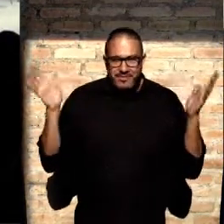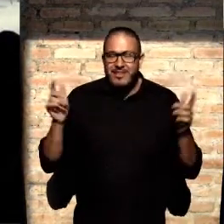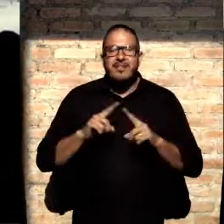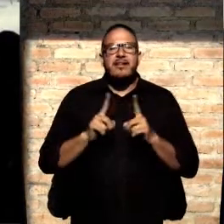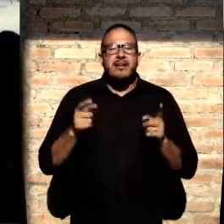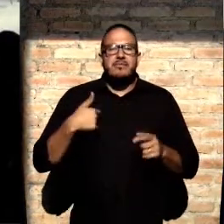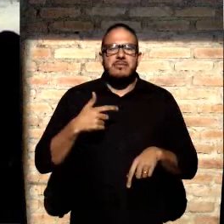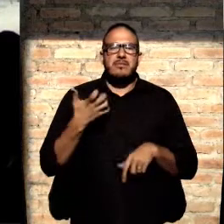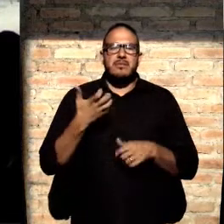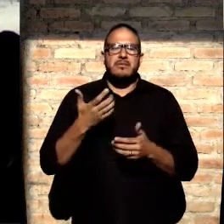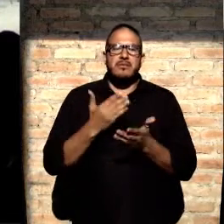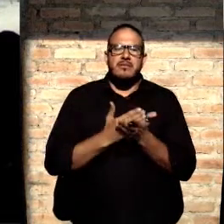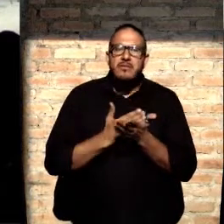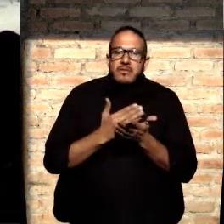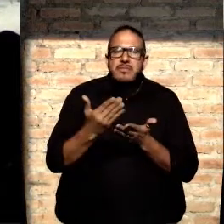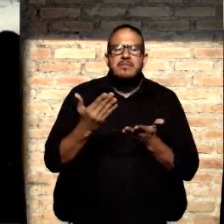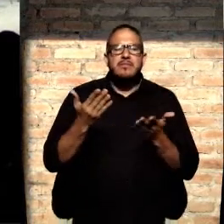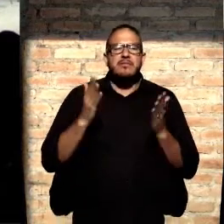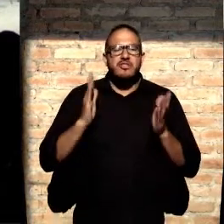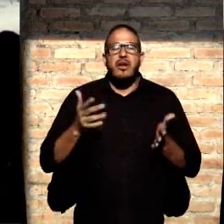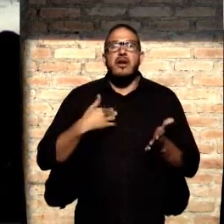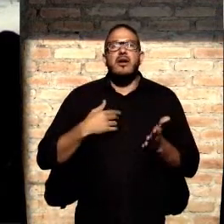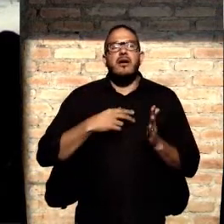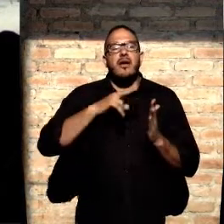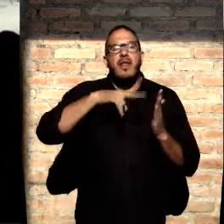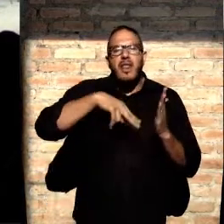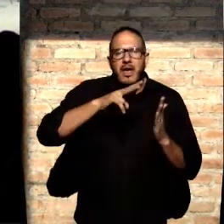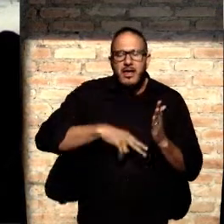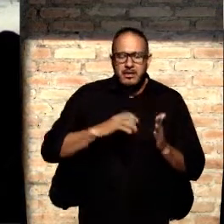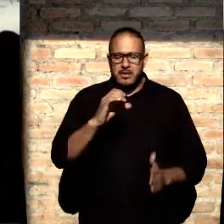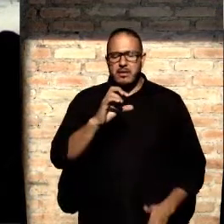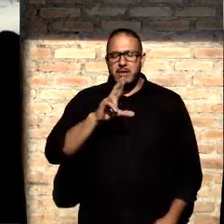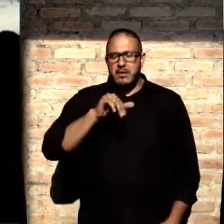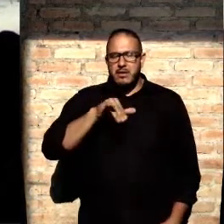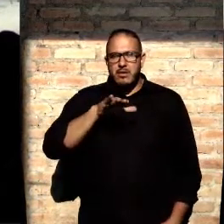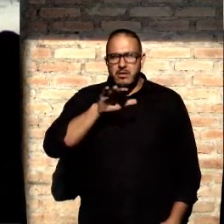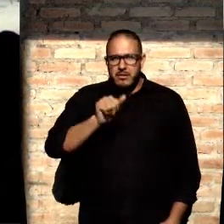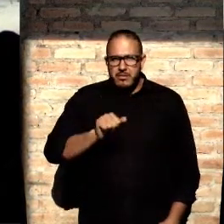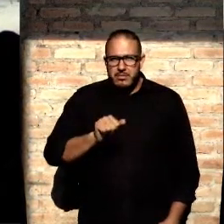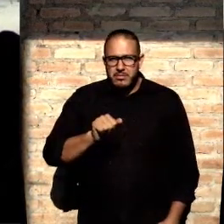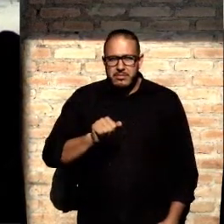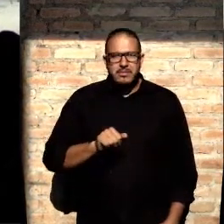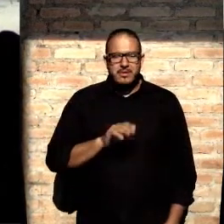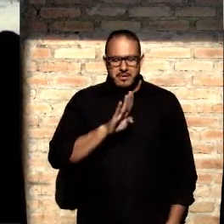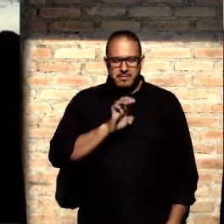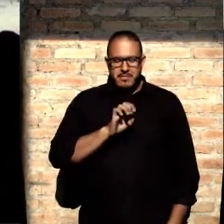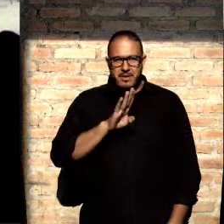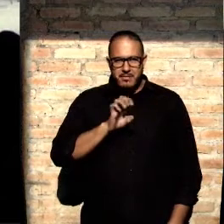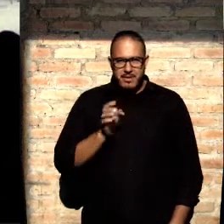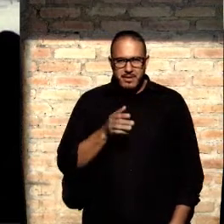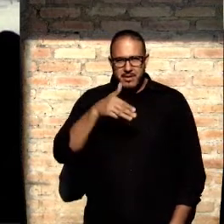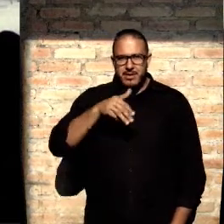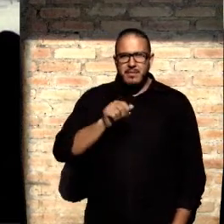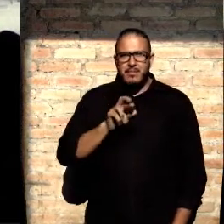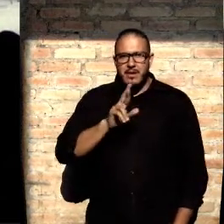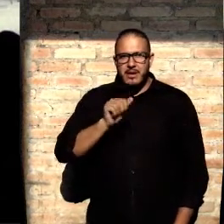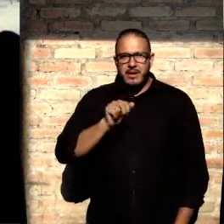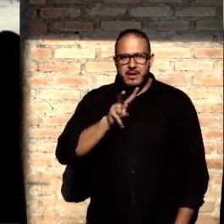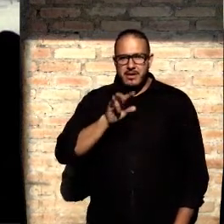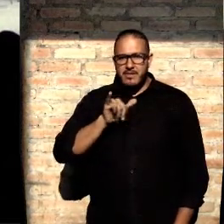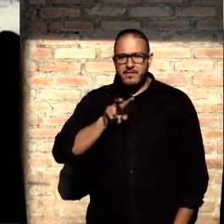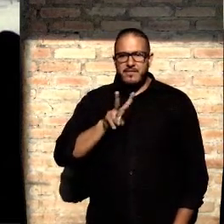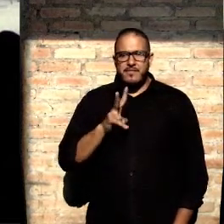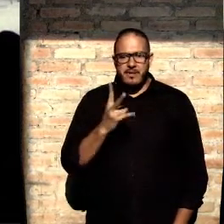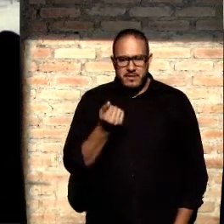queria começar já comecei né lendo essa crônica que se chama bebê maravilha a gente tem um ponto de partida